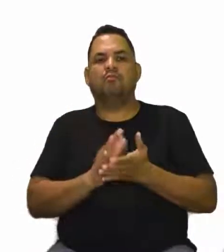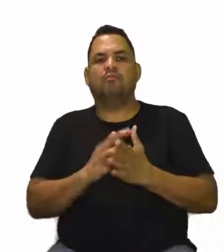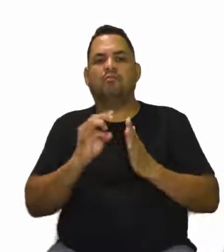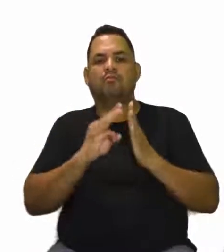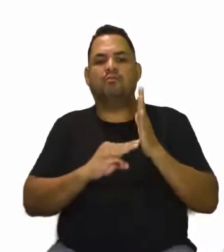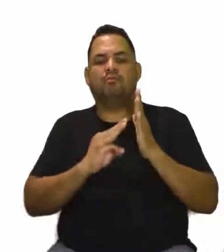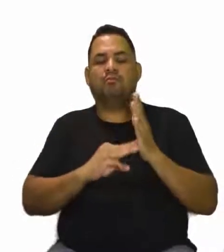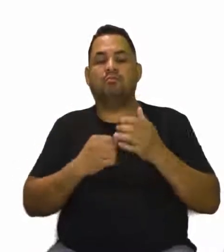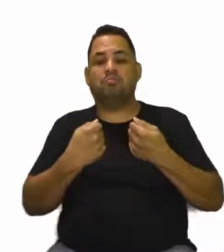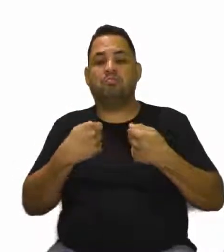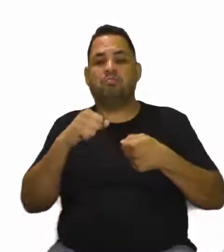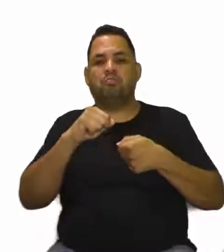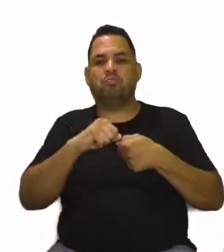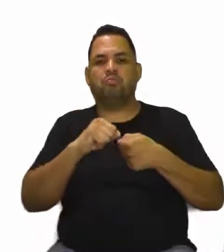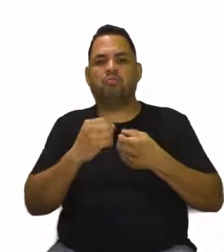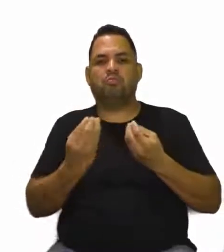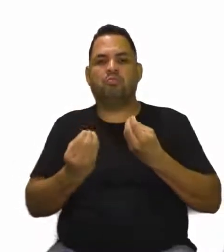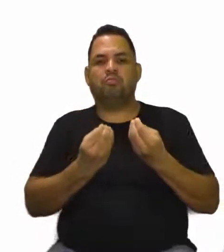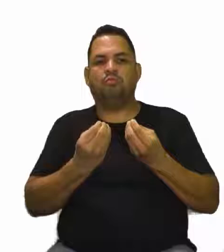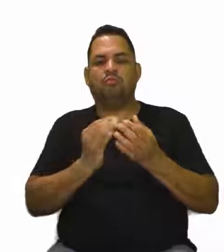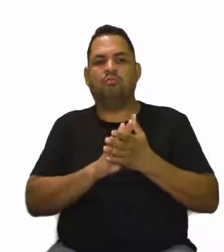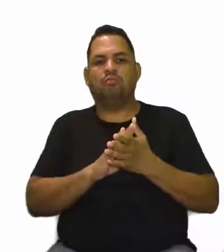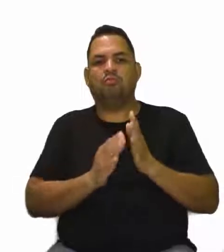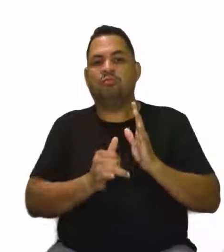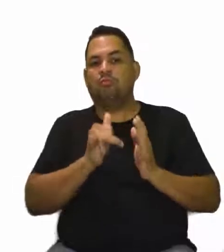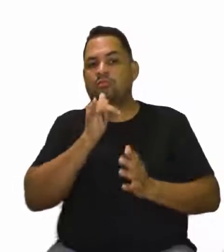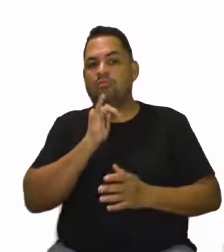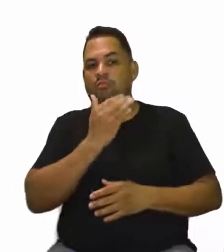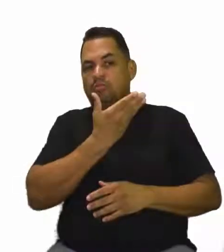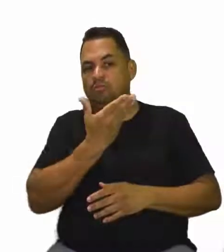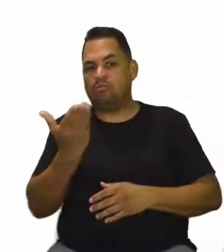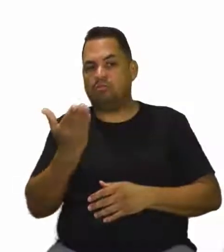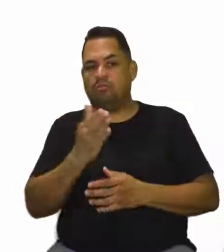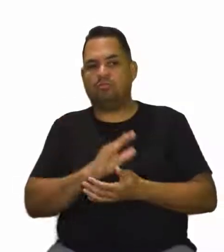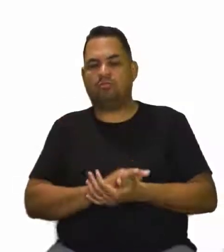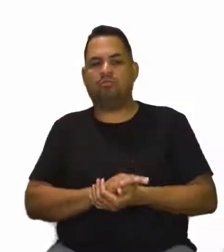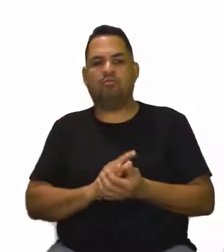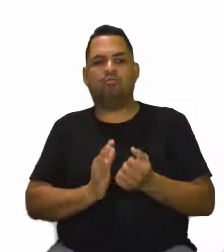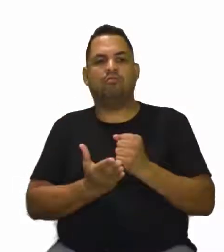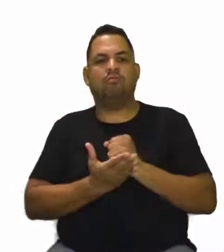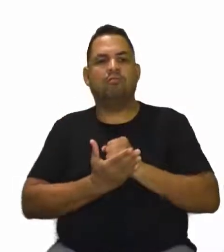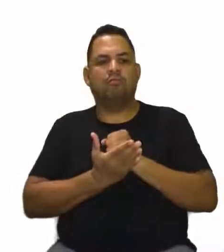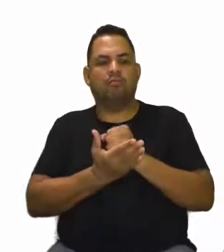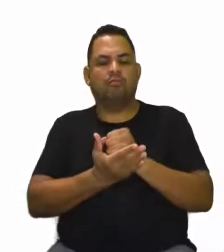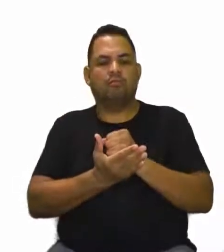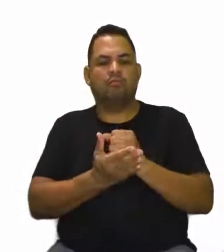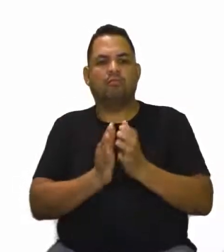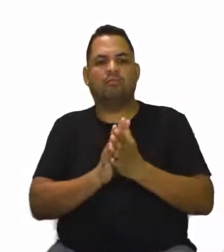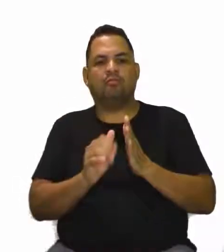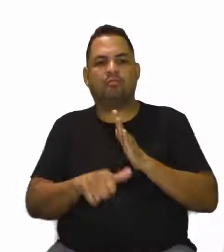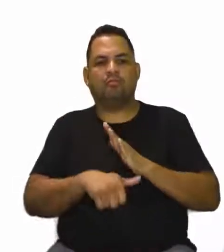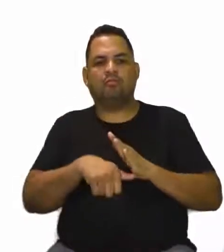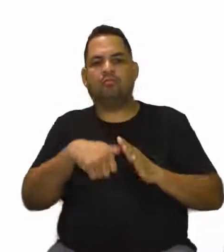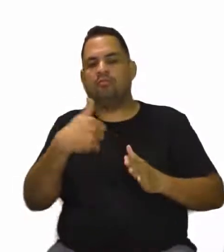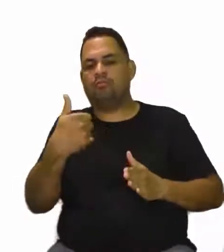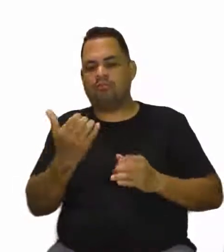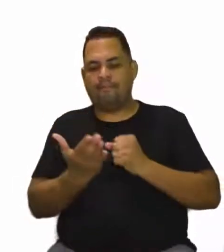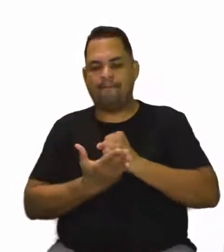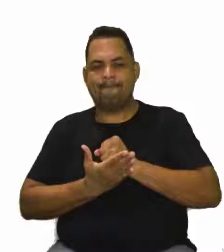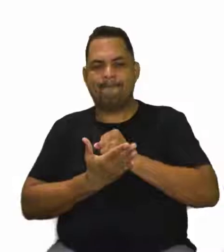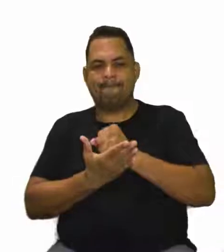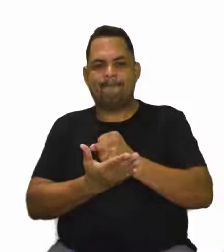é realizado? Aqui eu trouxe um exemplo. Então, nós temos o que é base. Então, primeiro eu preciso